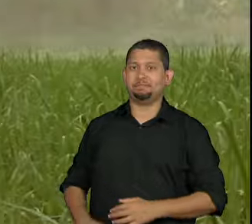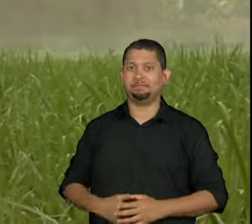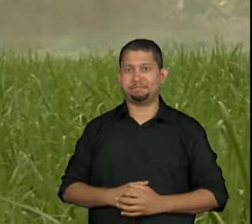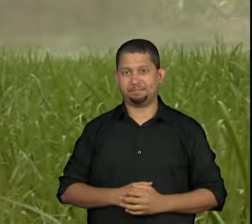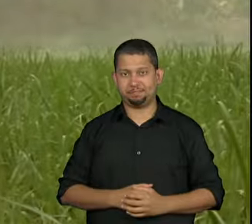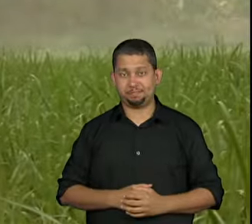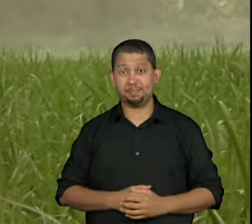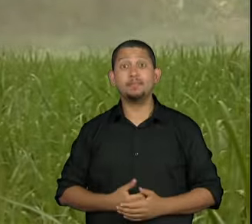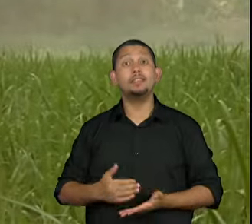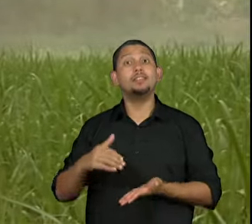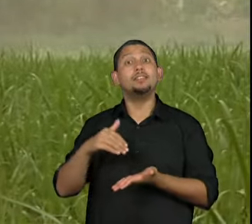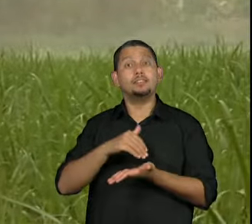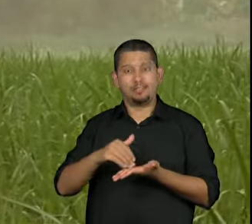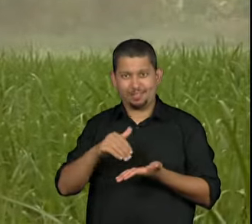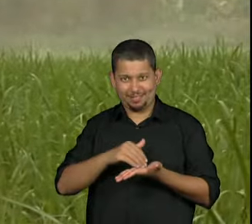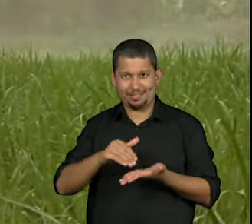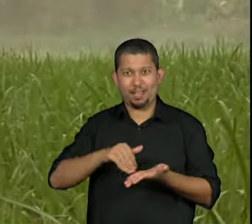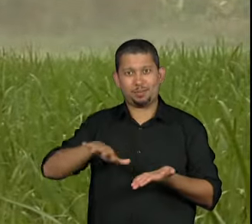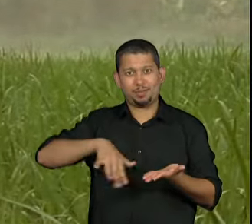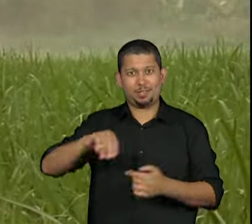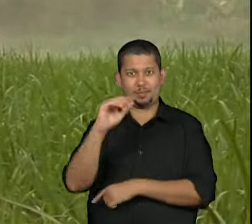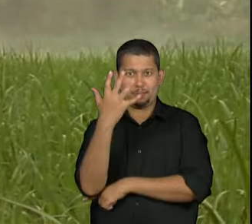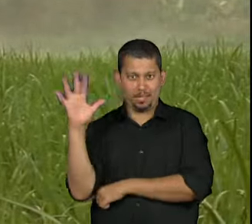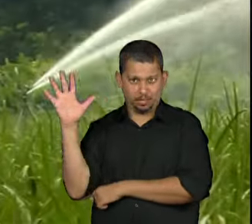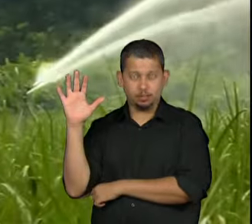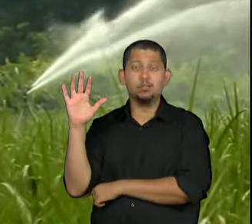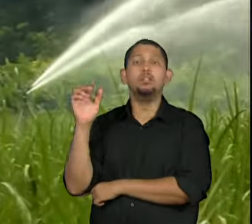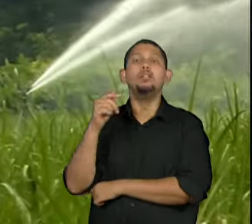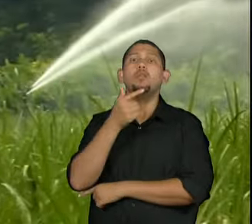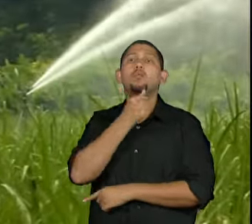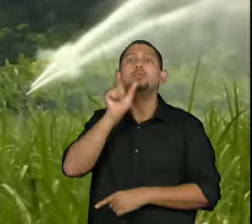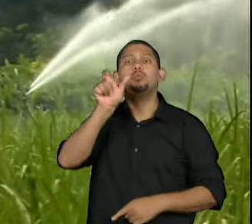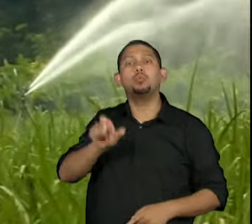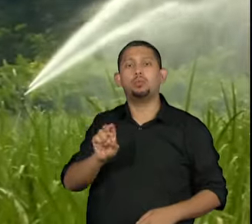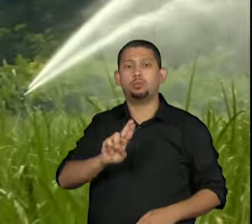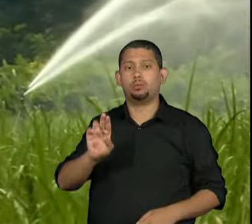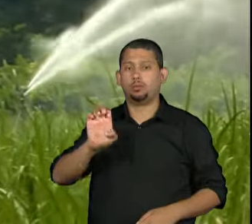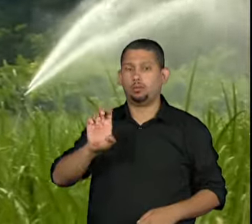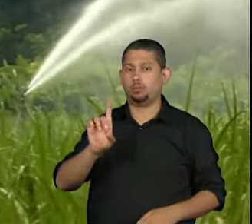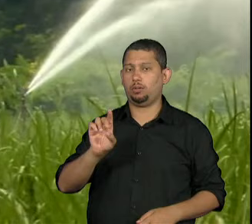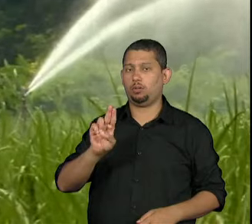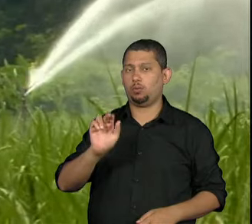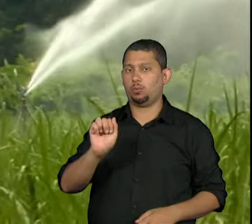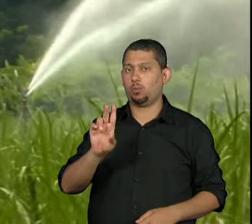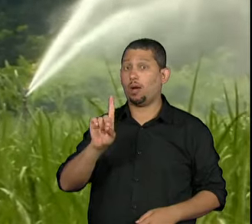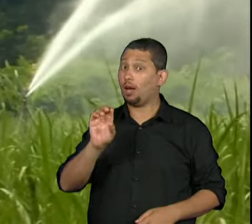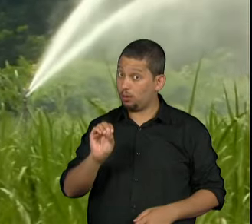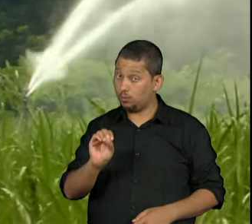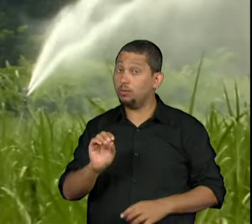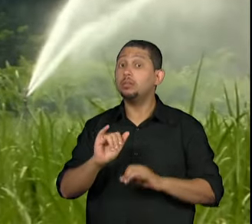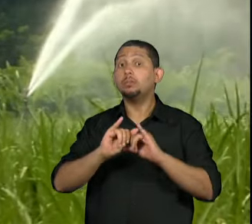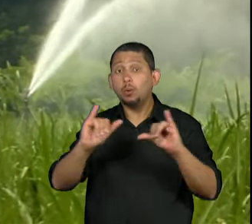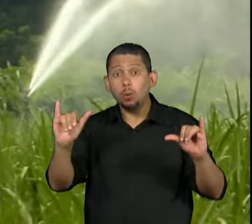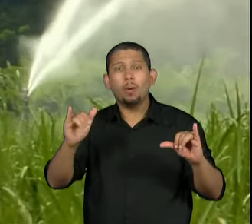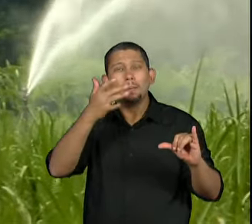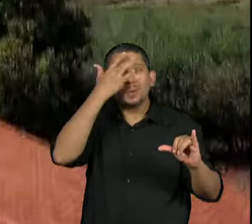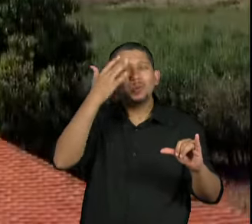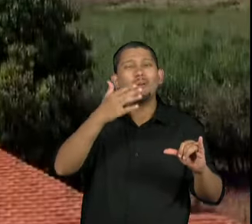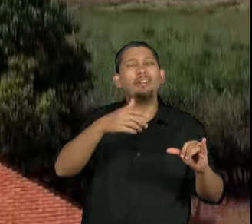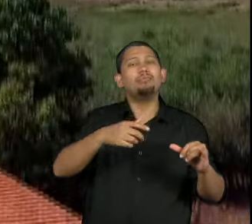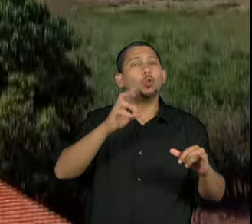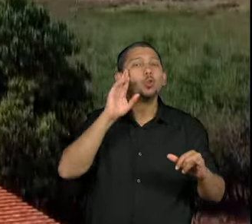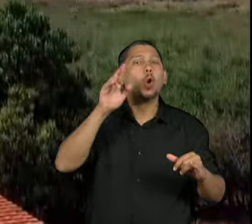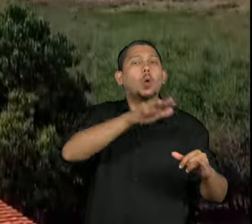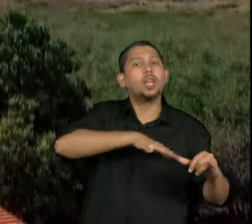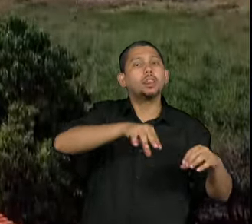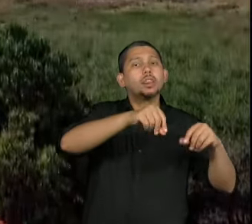Segundo o subsecretário de Meio Ambiente do Estado, Eduardo Trani, os incentivos aos municípios, empresas e proprietários rurais virão